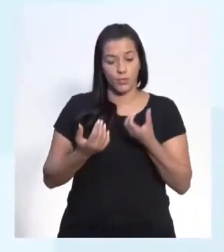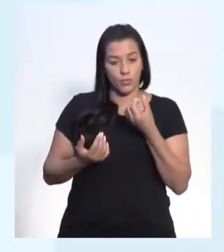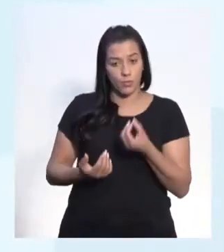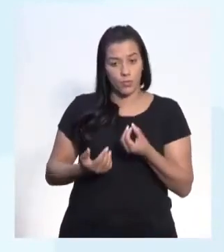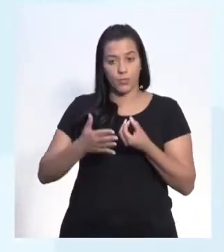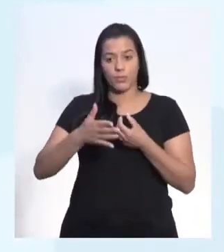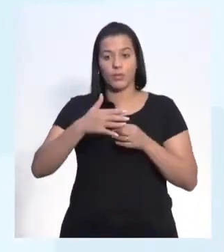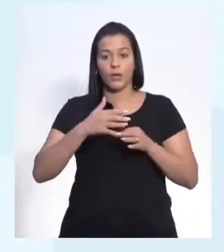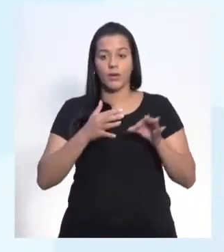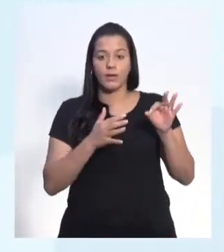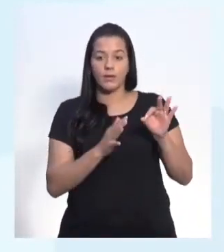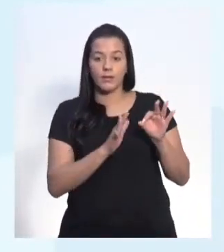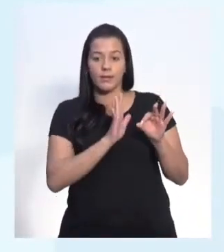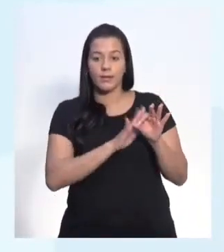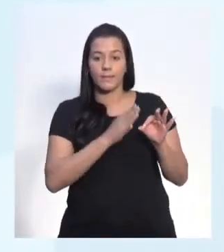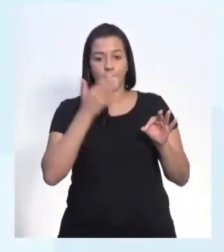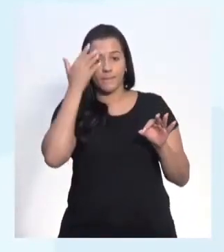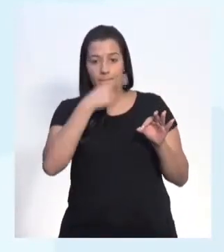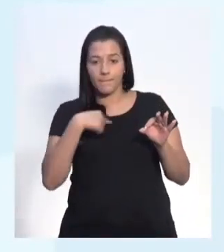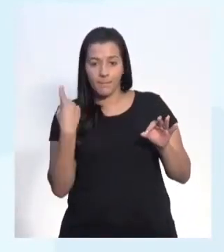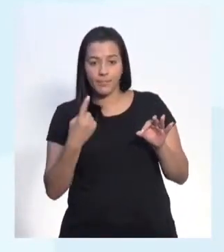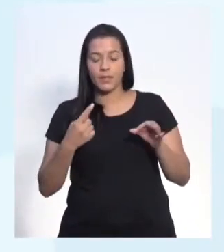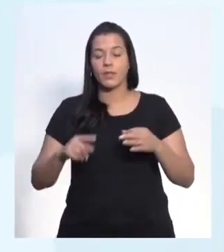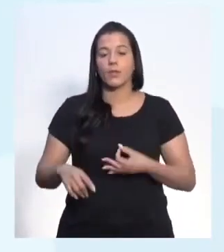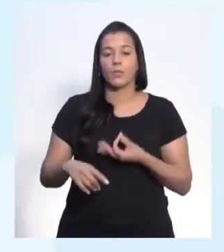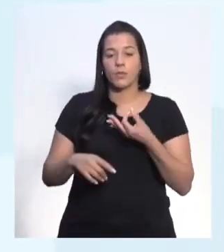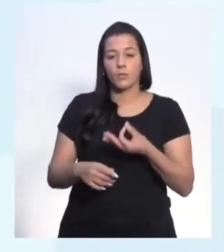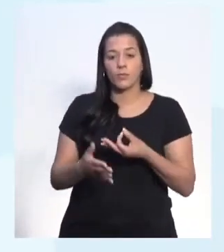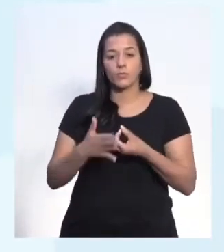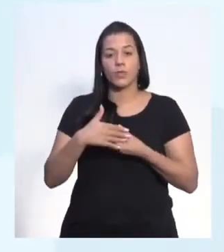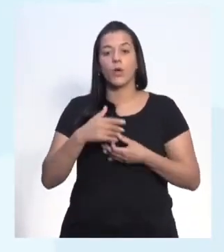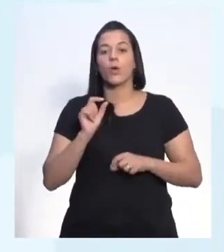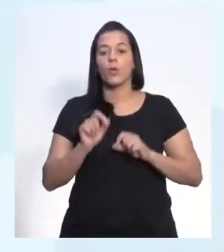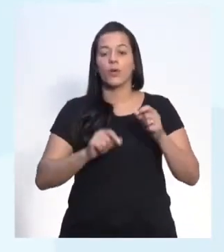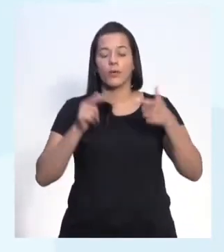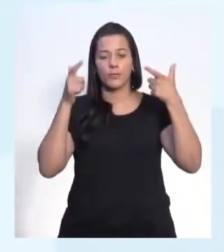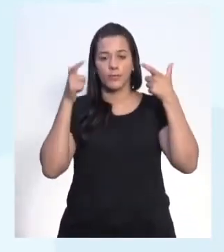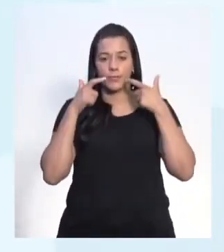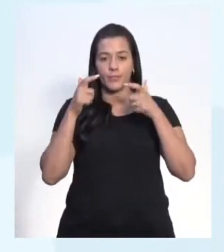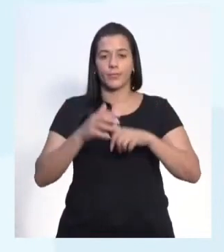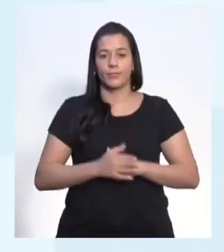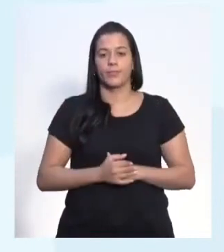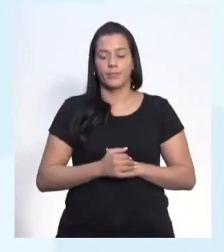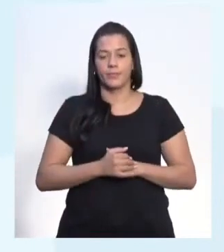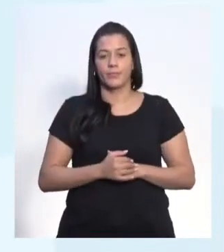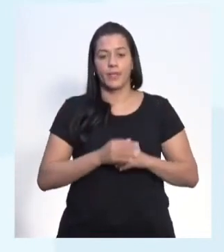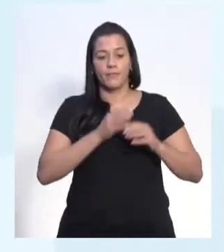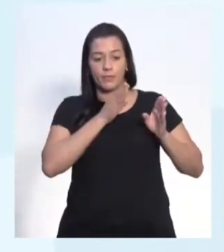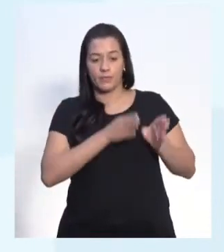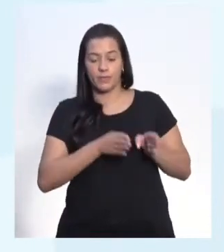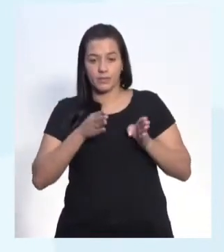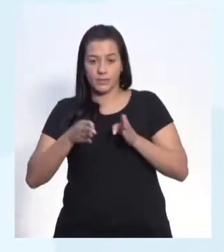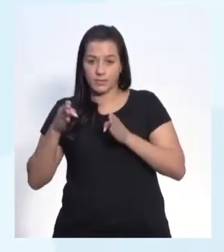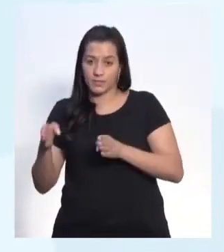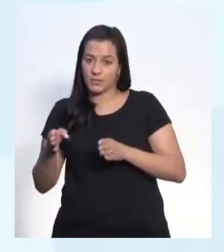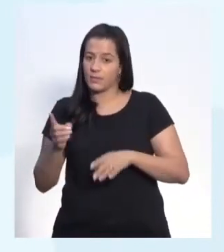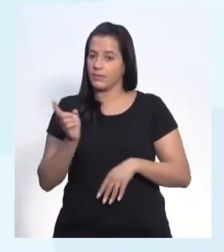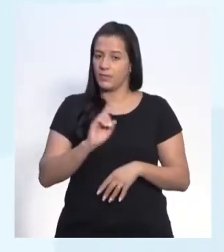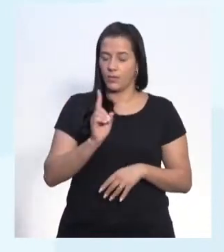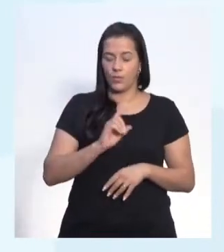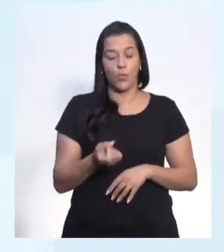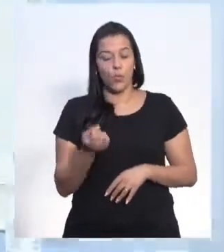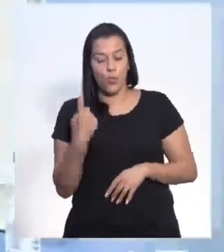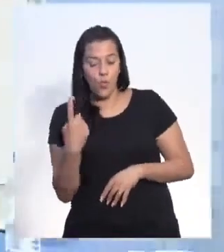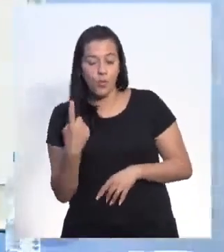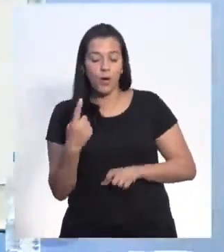face coroa. Cuidado com a pegadinha. Ele não falou que tem que ser na ordem cara, coroa. Ele falou uma cara e uma